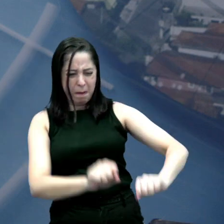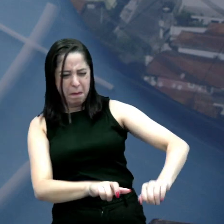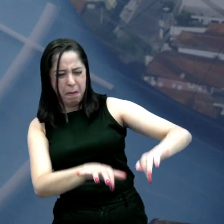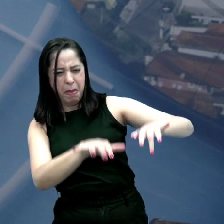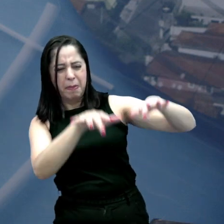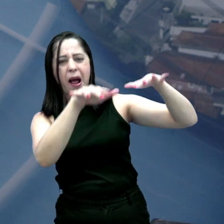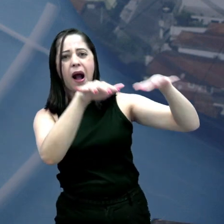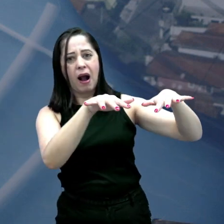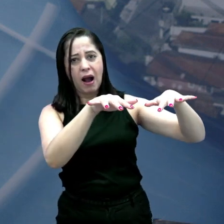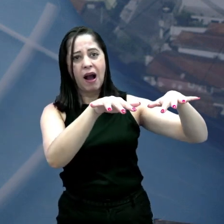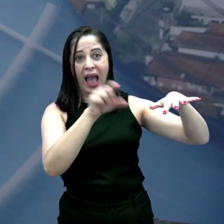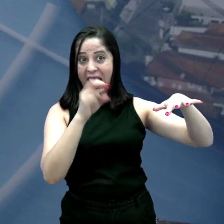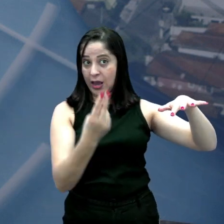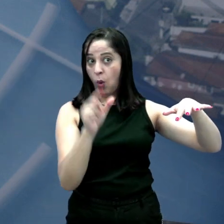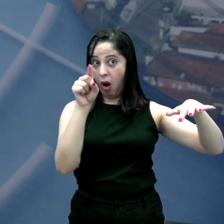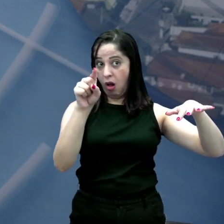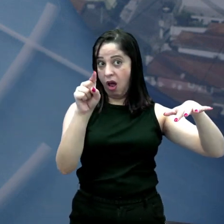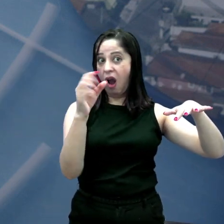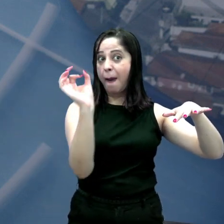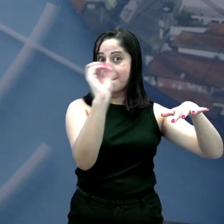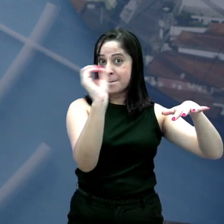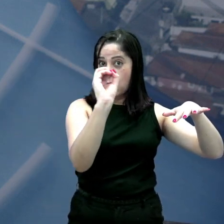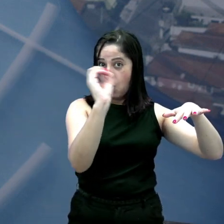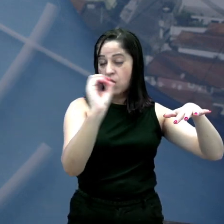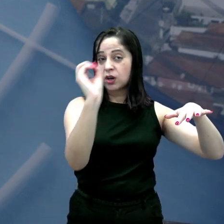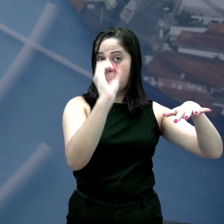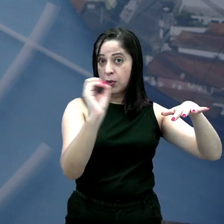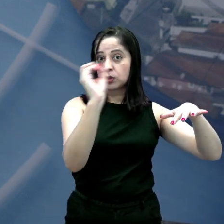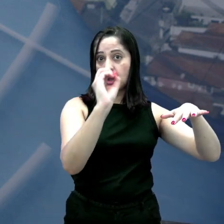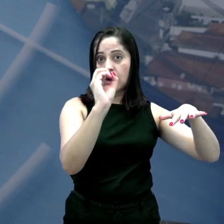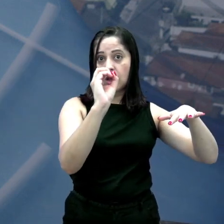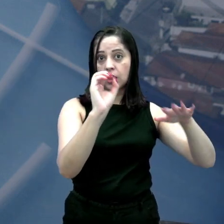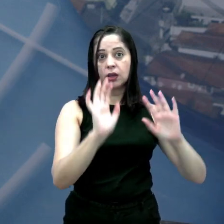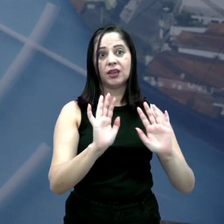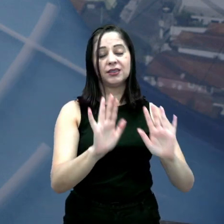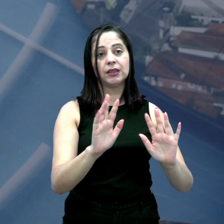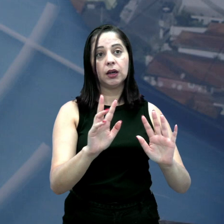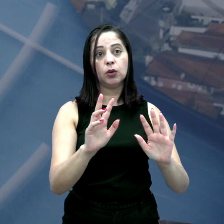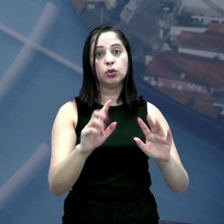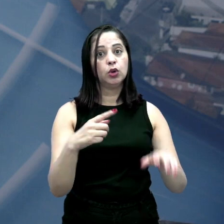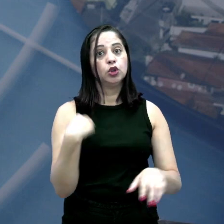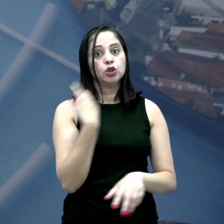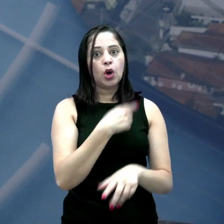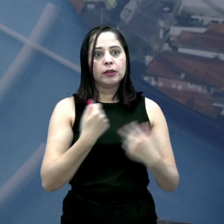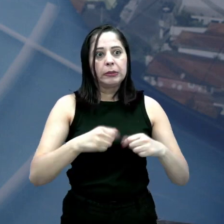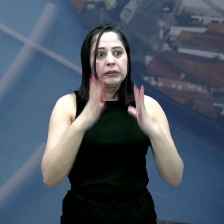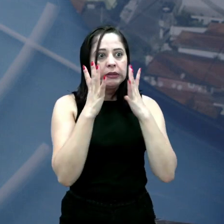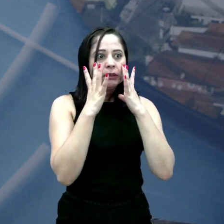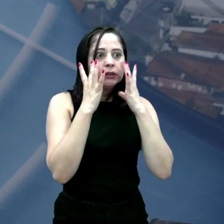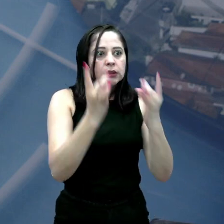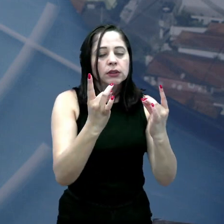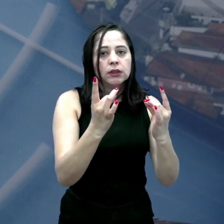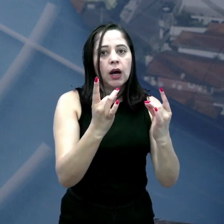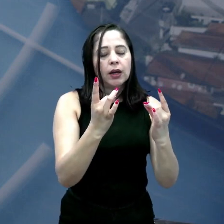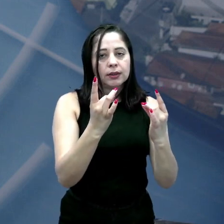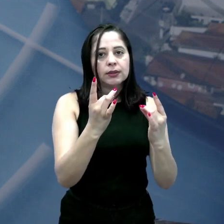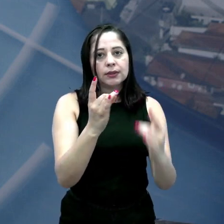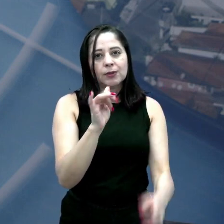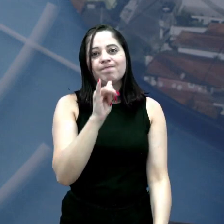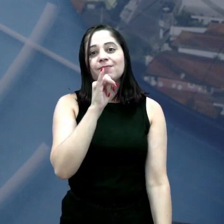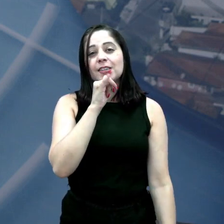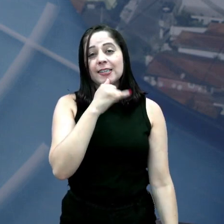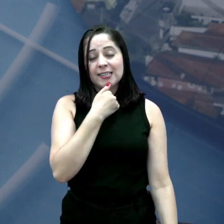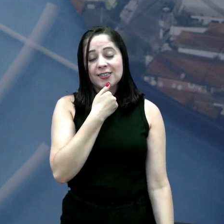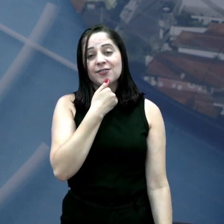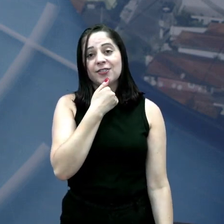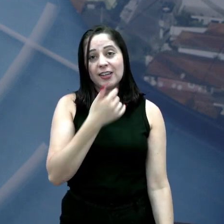como aconteceu em Porto Alegre. Então, todo mundo fica a mercê nesse sentido, né? Infelizmente, é um